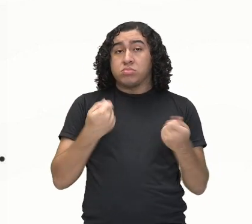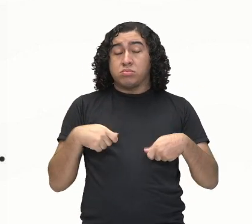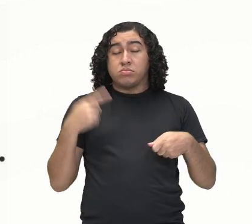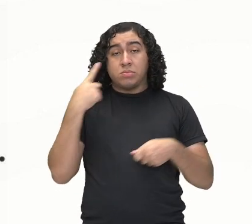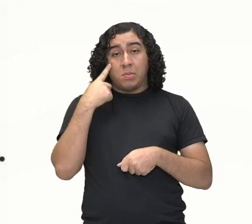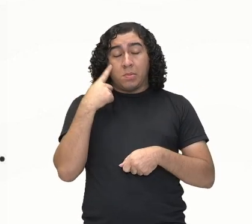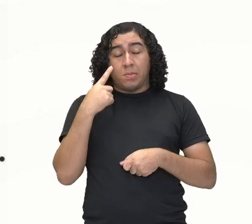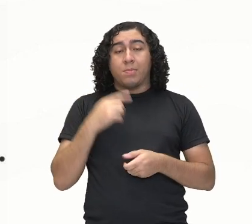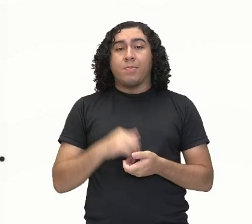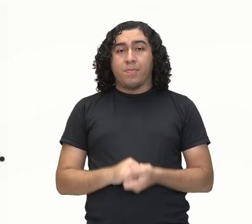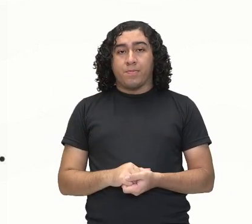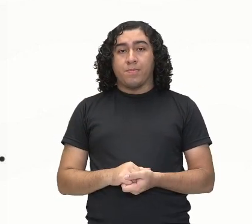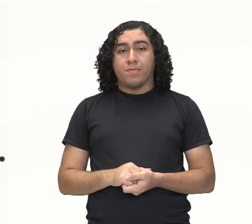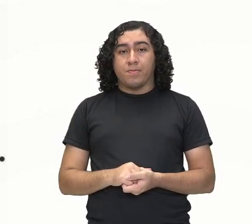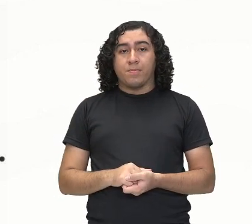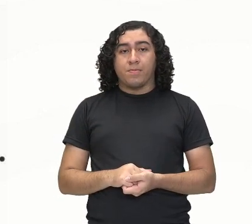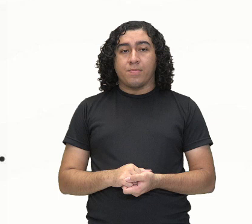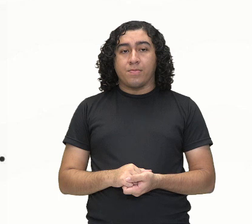colocar, certo?